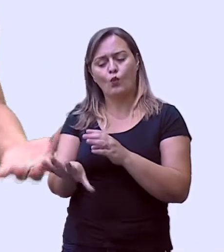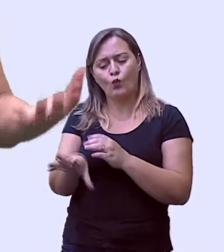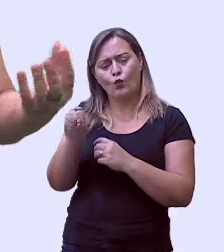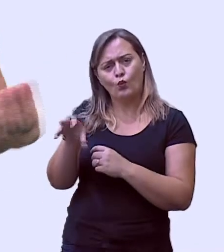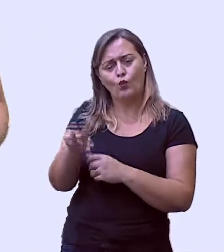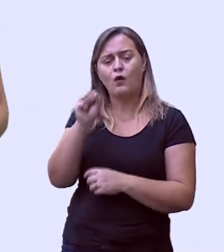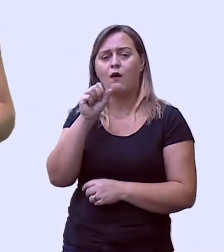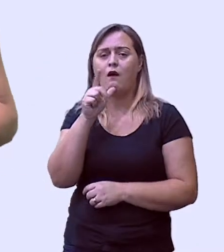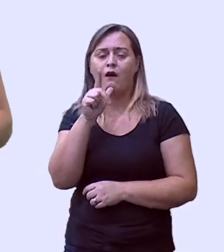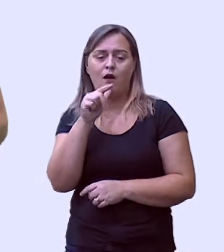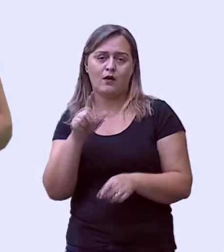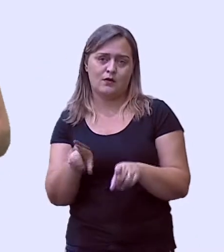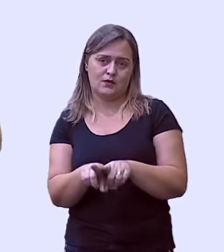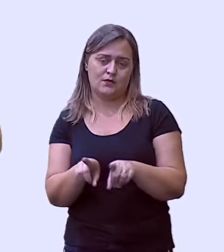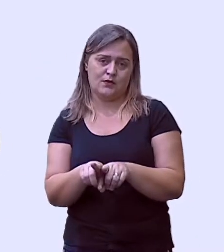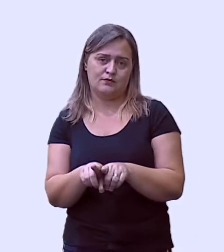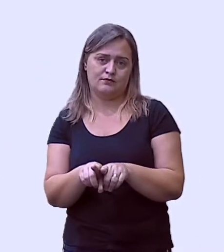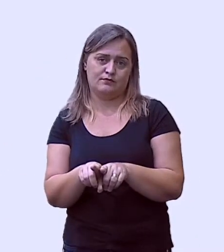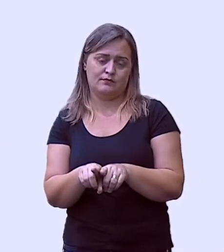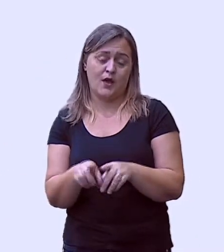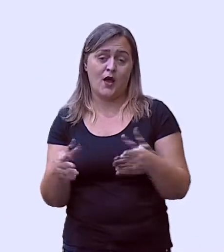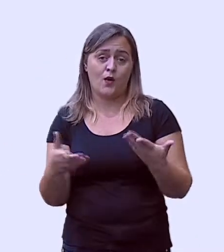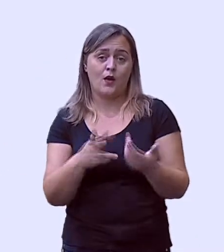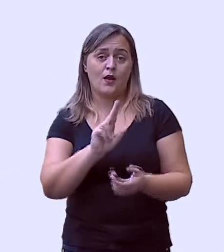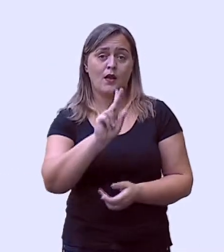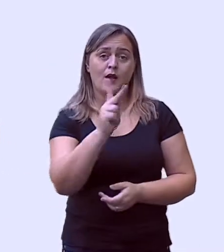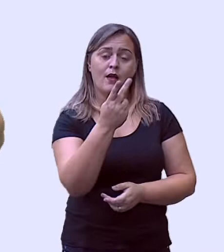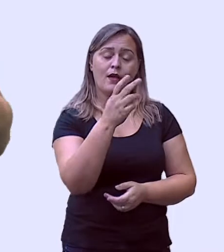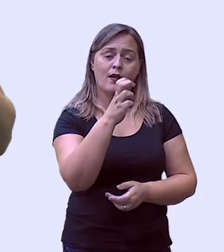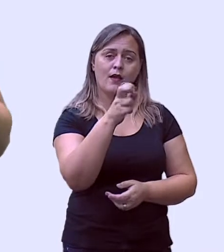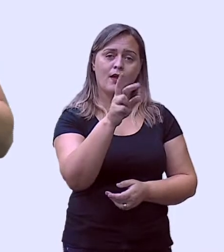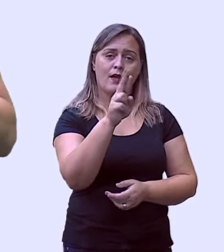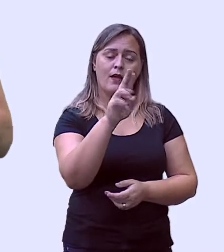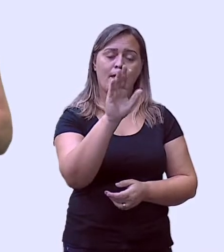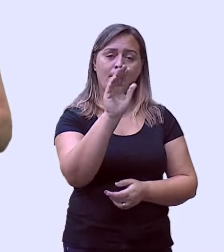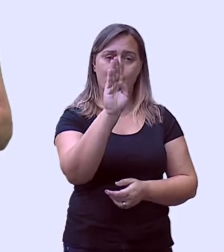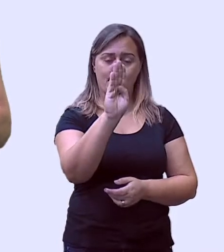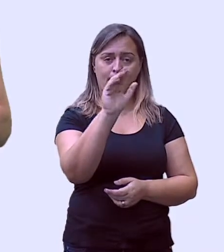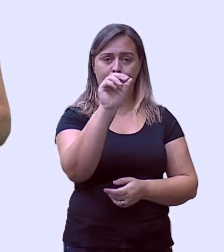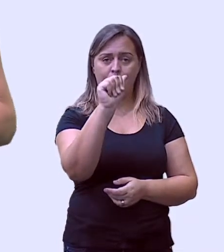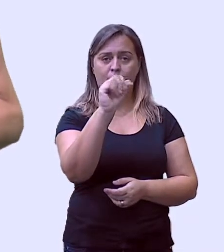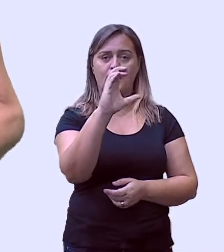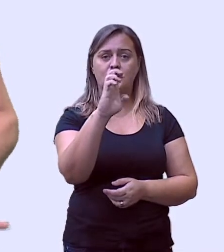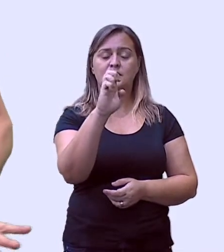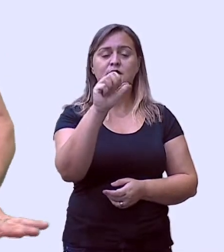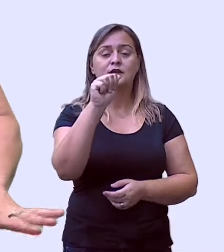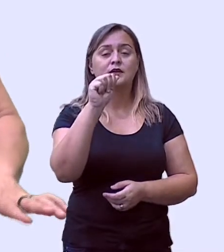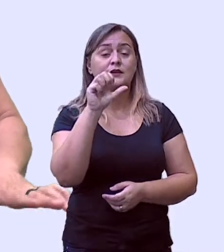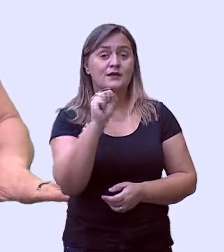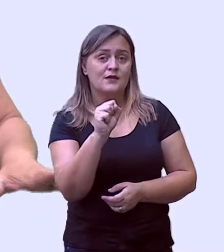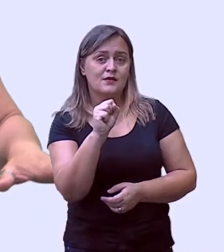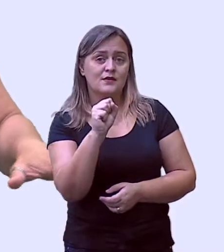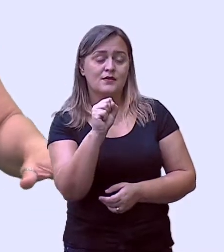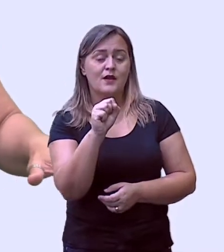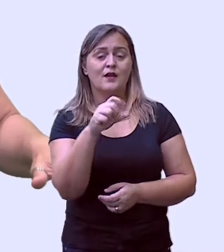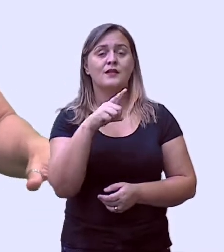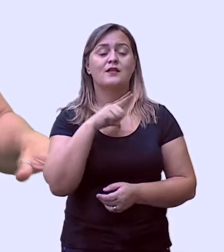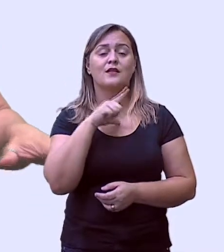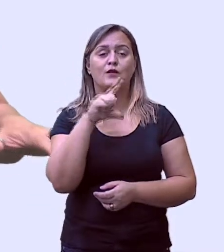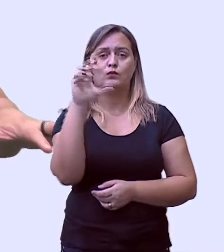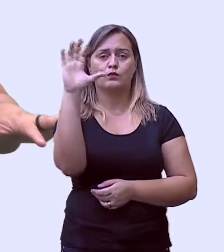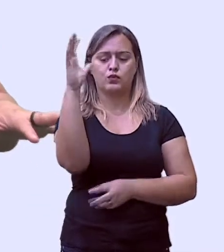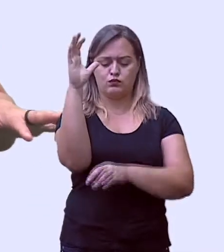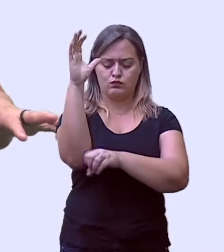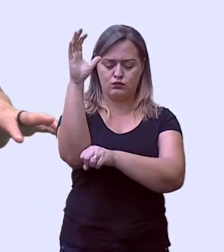Já as formações herbáceas possuem raízes menos profundas. Se as raízes vão